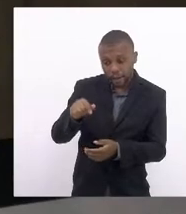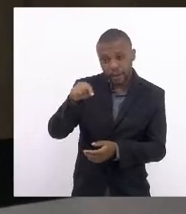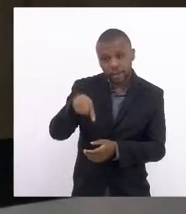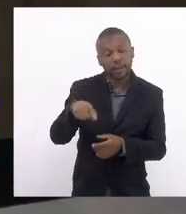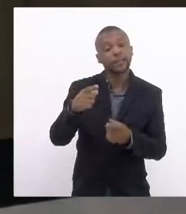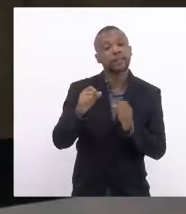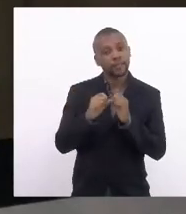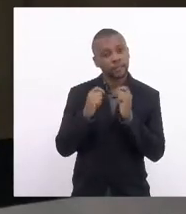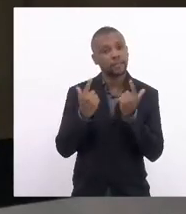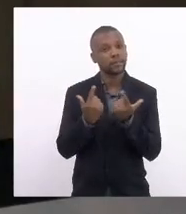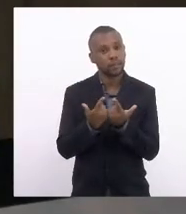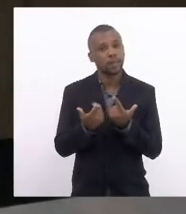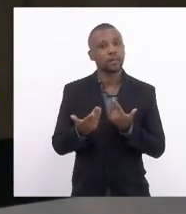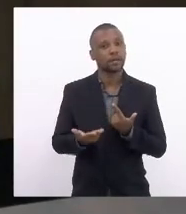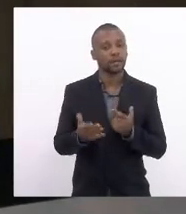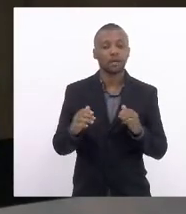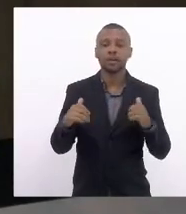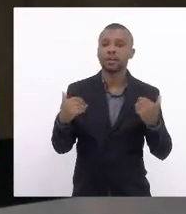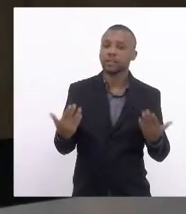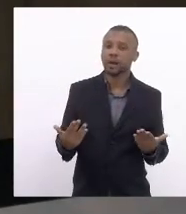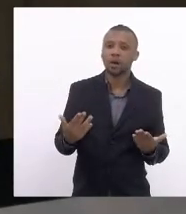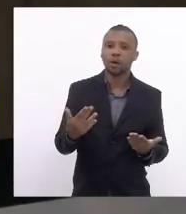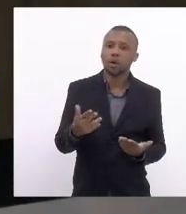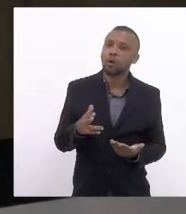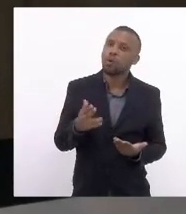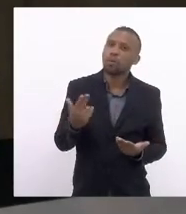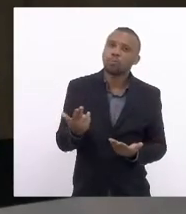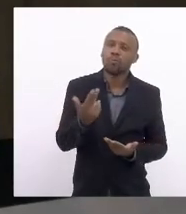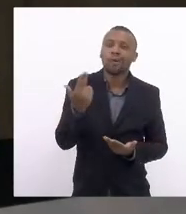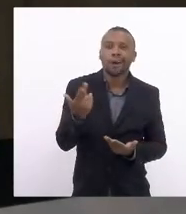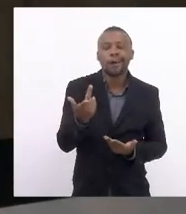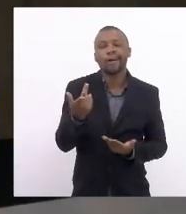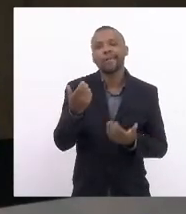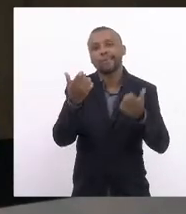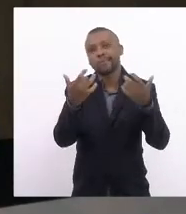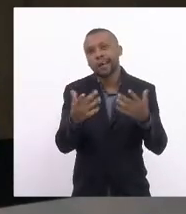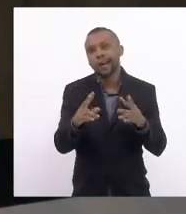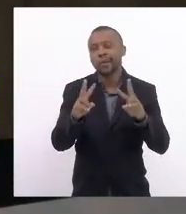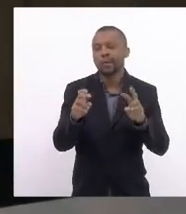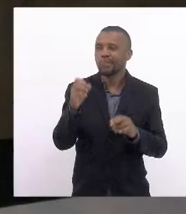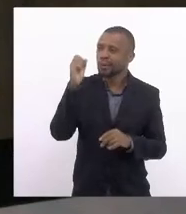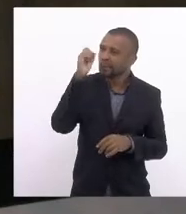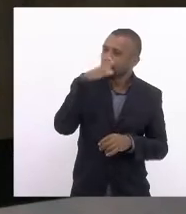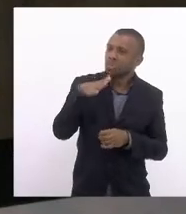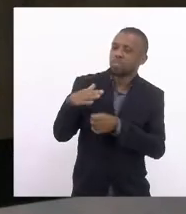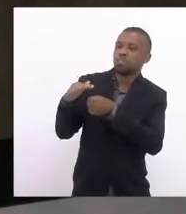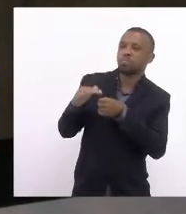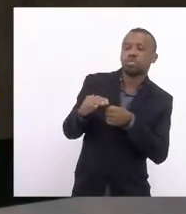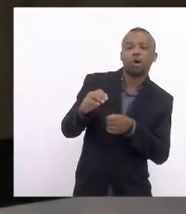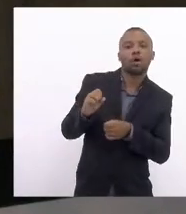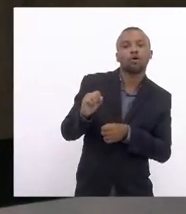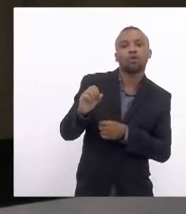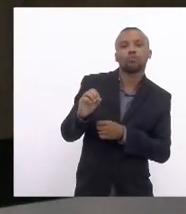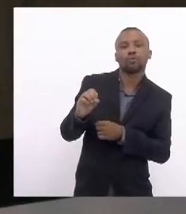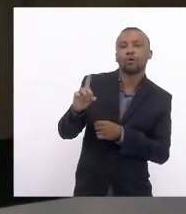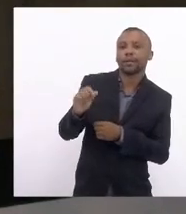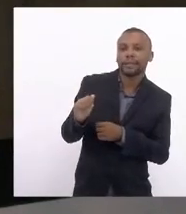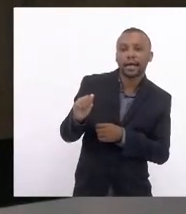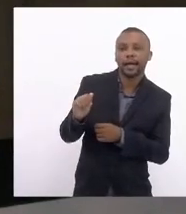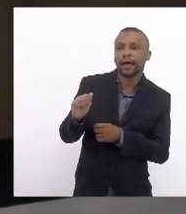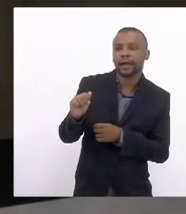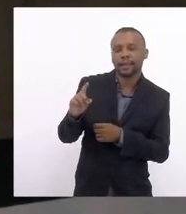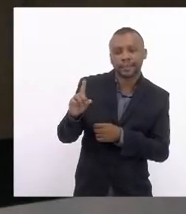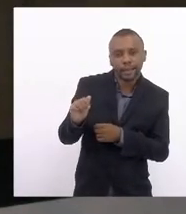lei. Então, não há o que se falar em assodamento, não há o que se falar na impossibilidade